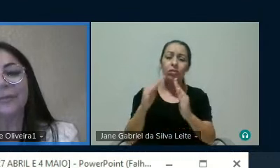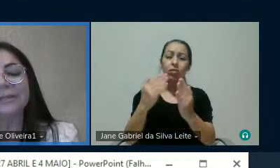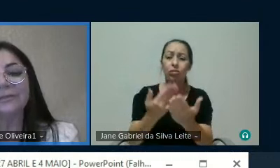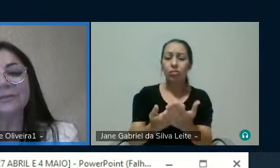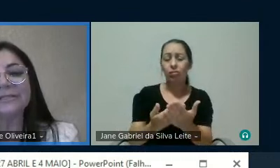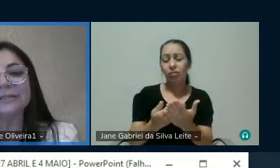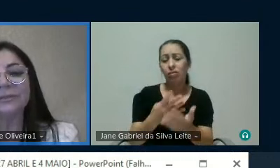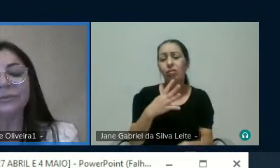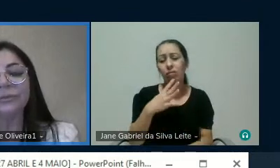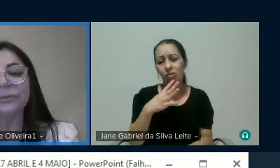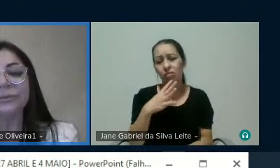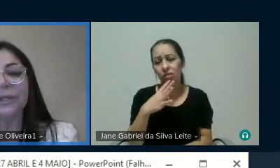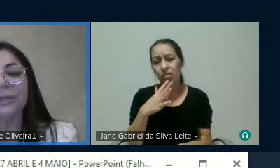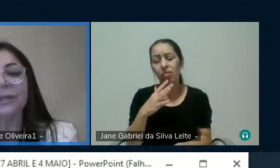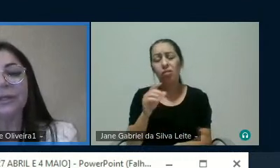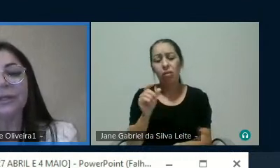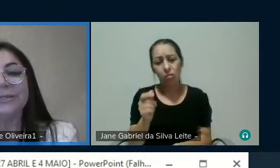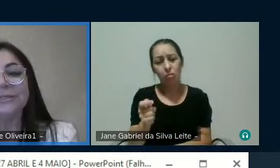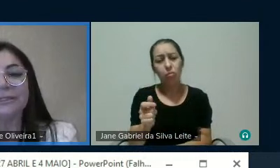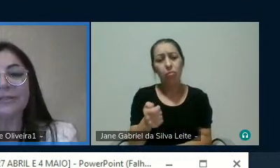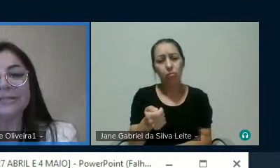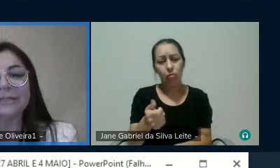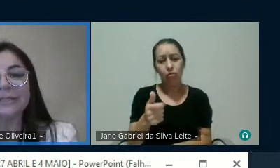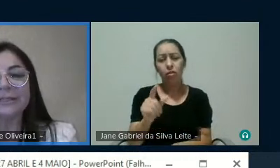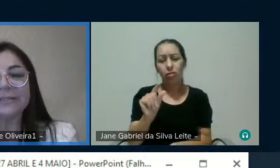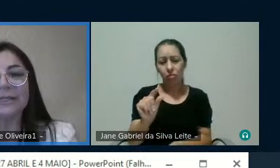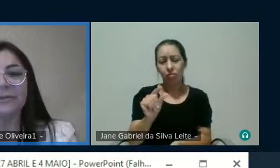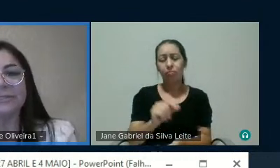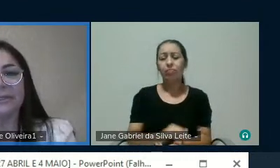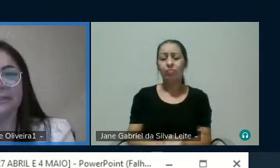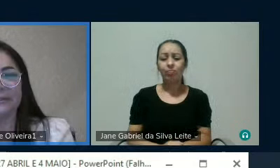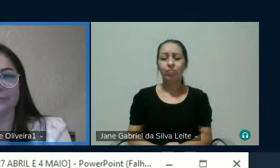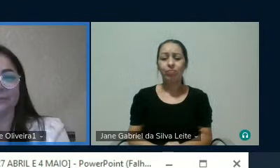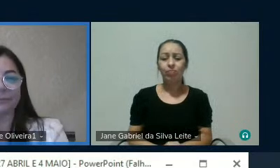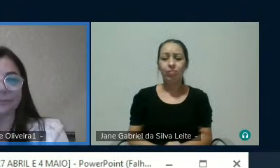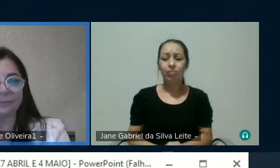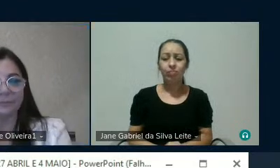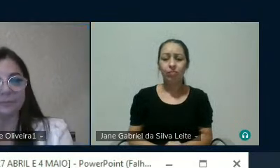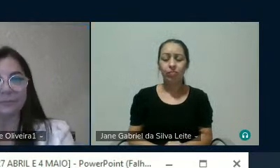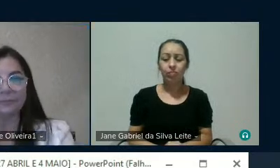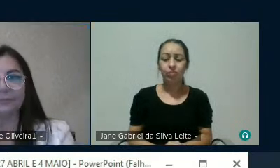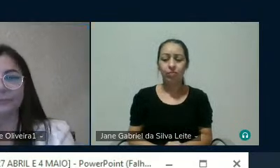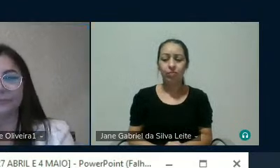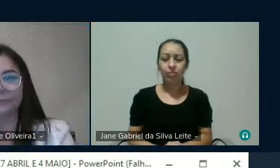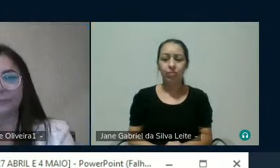estão trazendo o ensino dessa língua escrita.